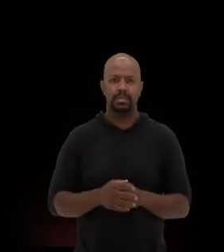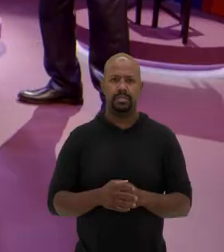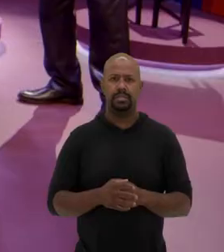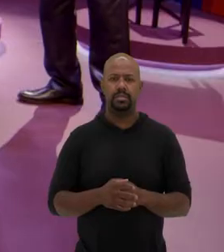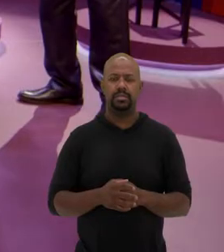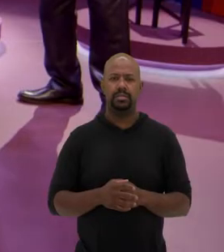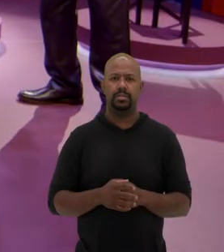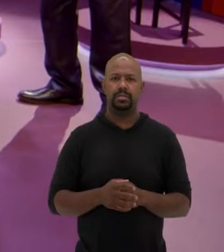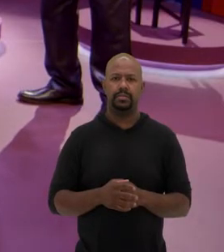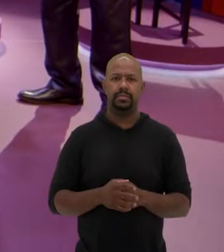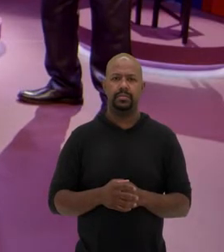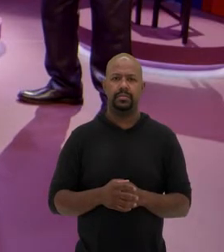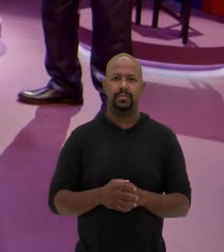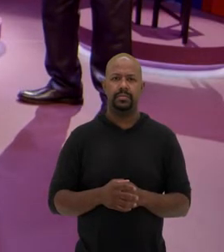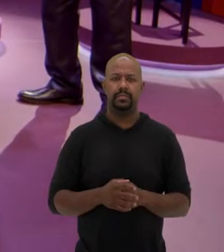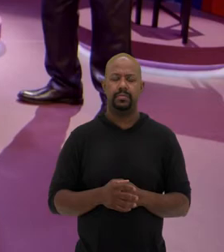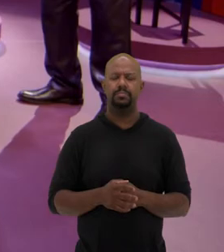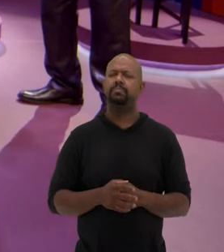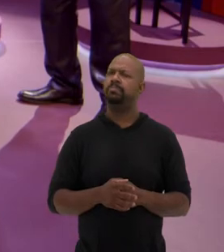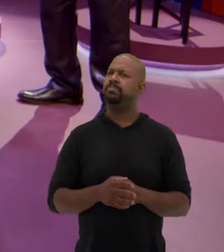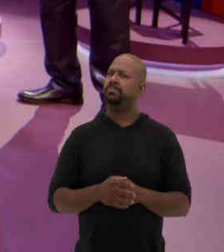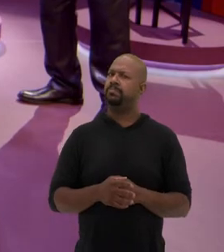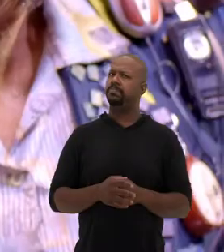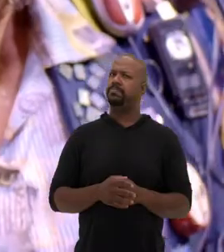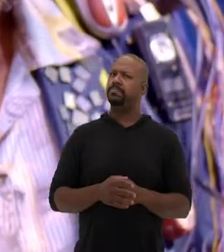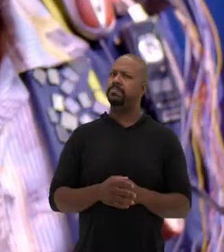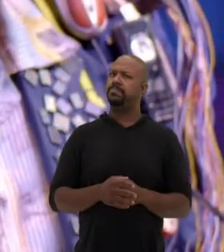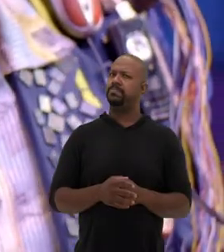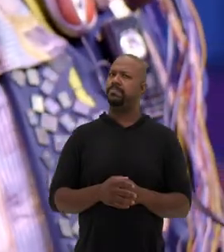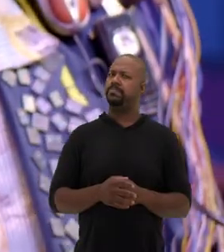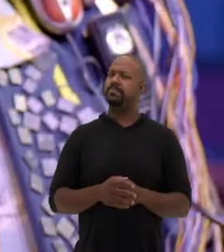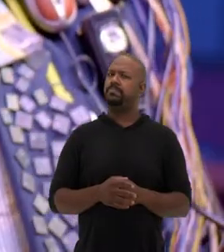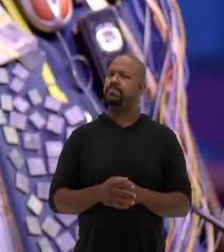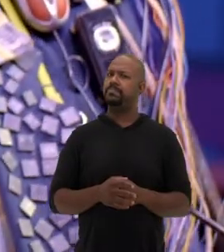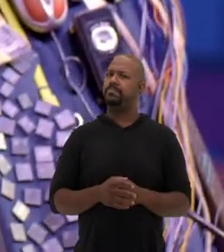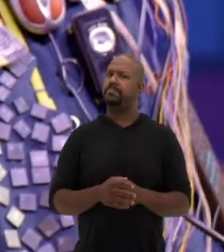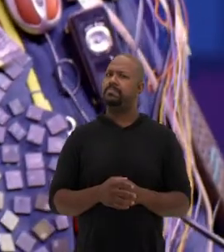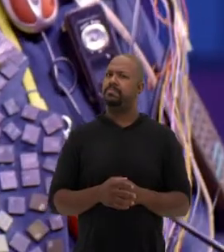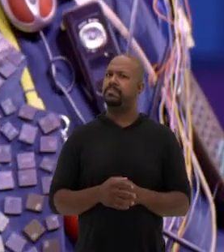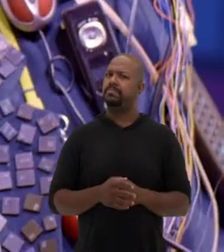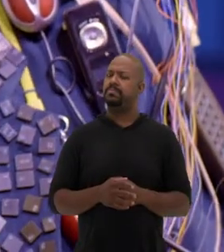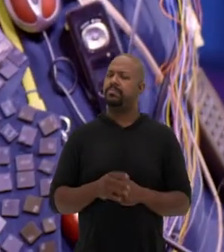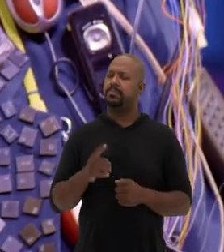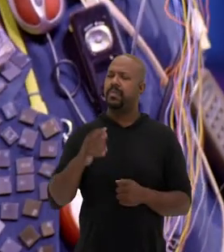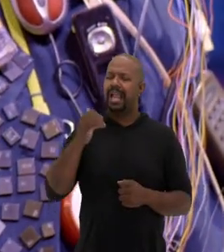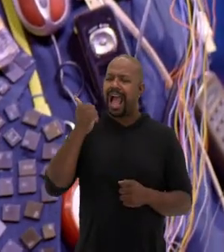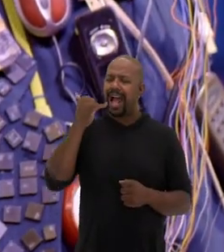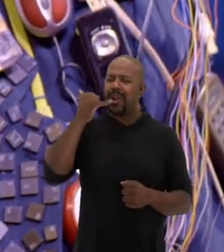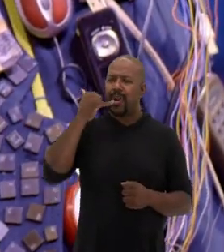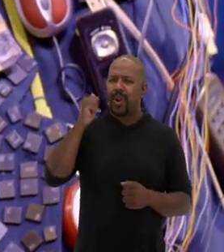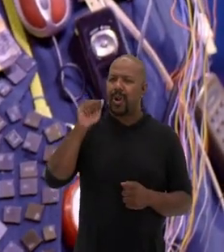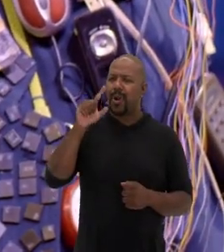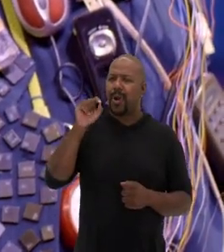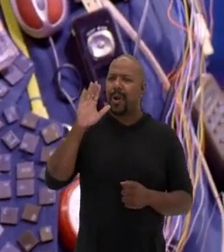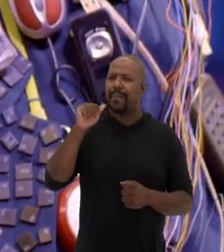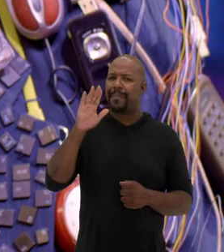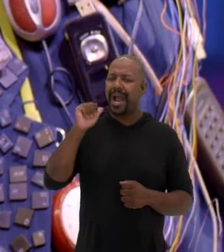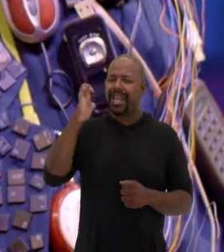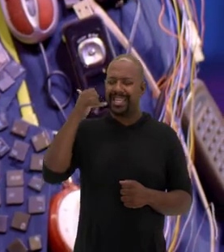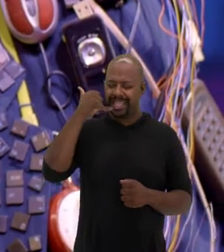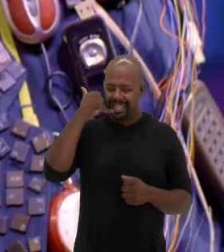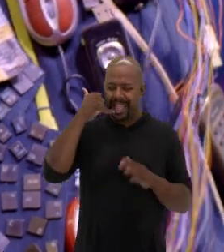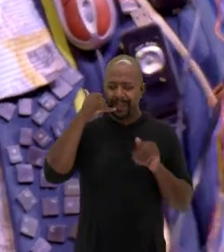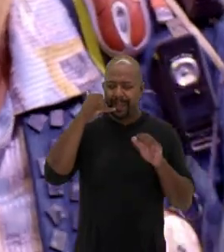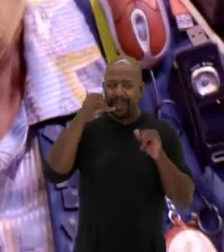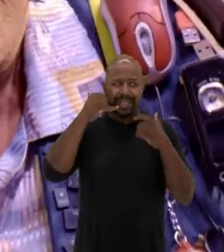Olha para um aparelho no corpo, no universo do jogo, com os jogadores. Ele atende um celular antigo. Alô, mamãe?